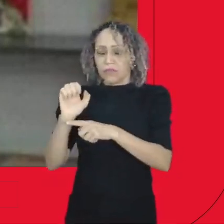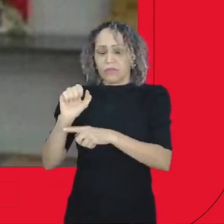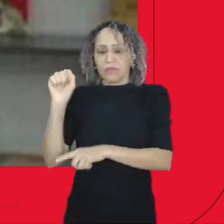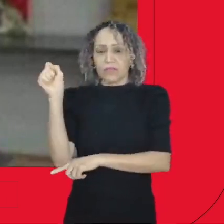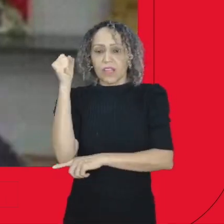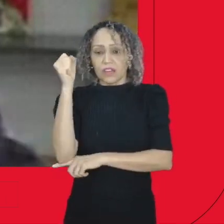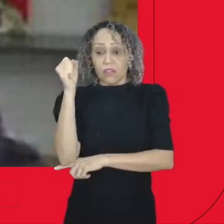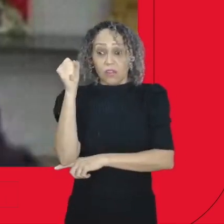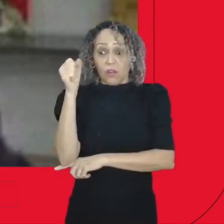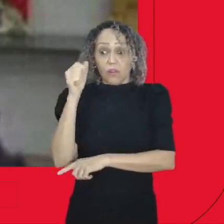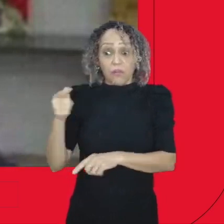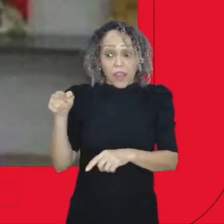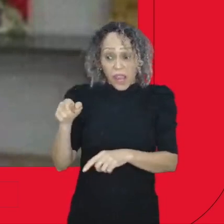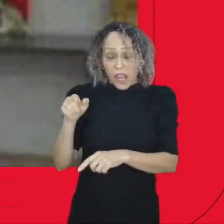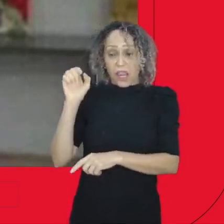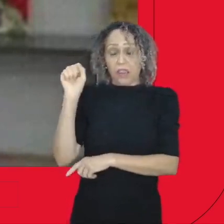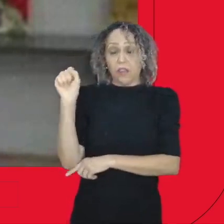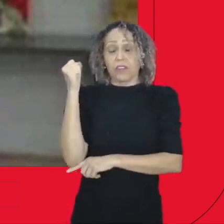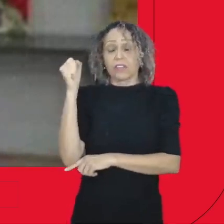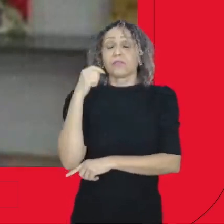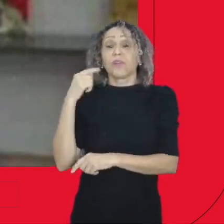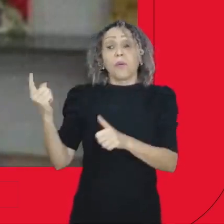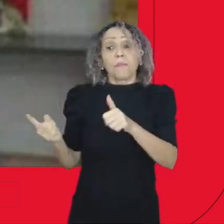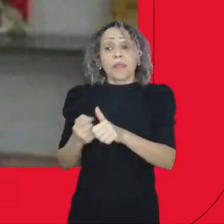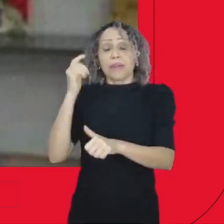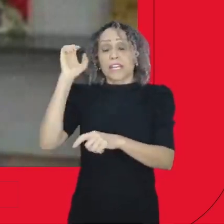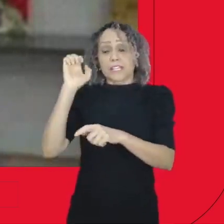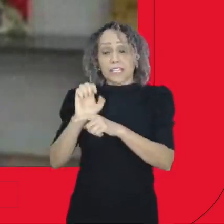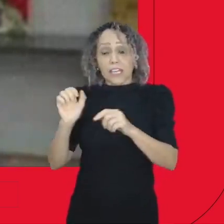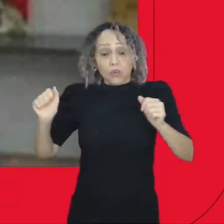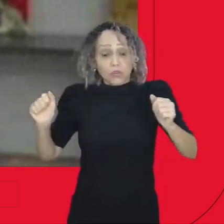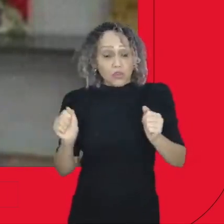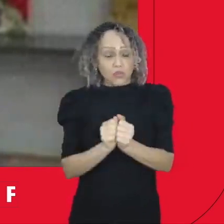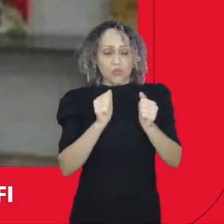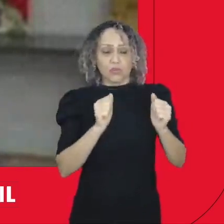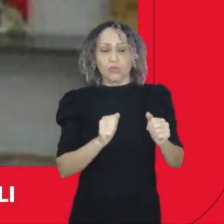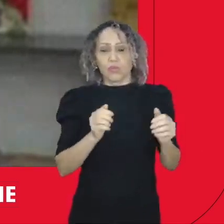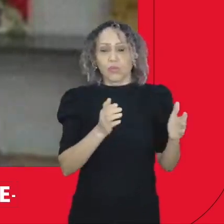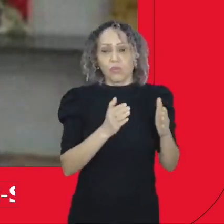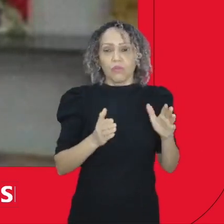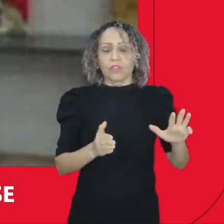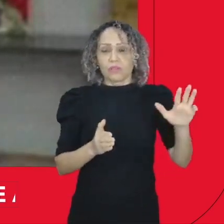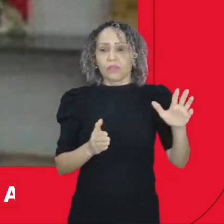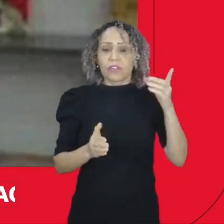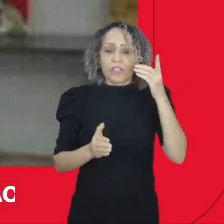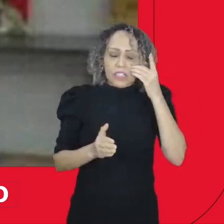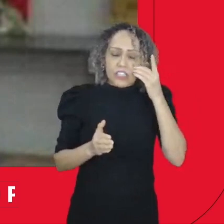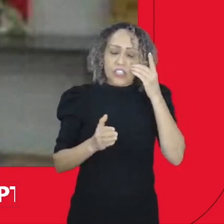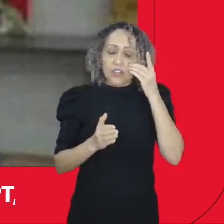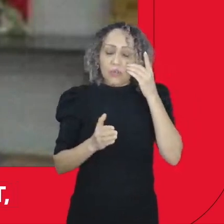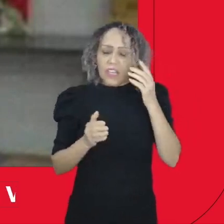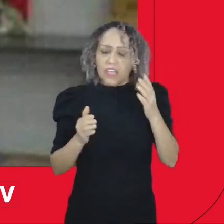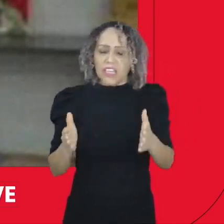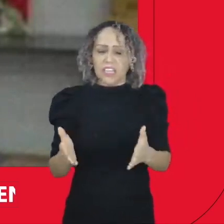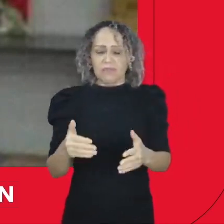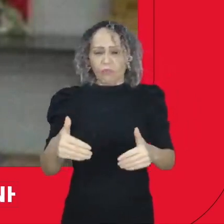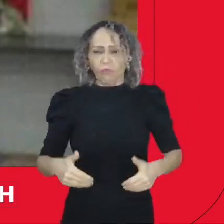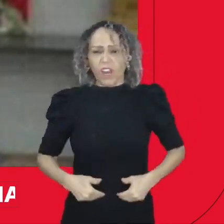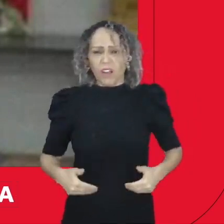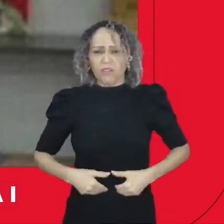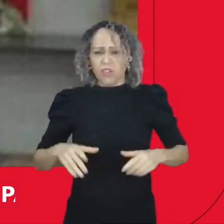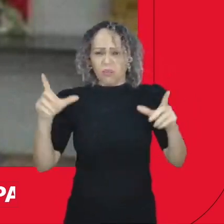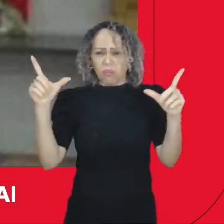as pessoas dizem, eu sonho com um governador com o perfil do Olívio Dutra, que agora é o nosso candidato a senador. Quando nós